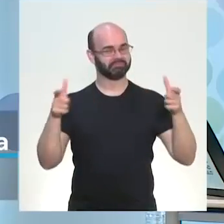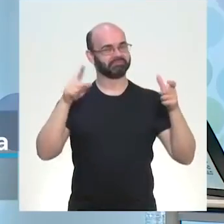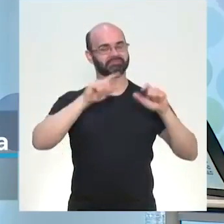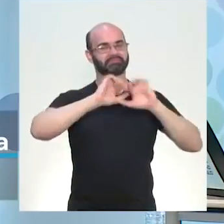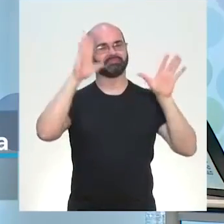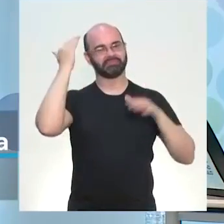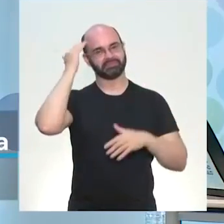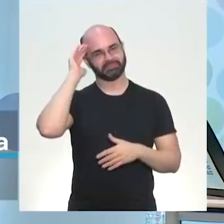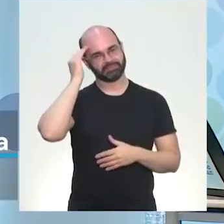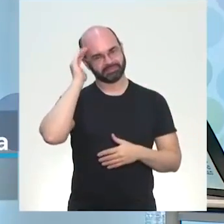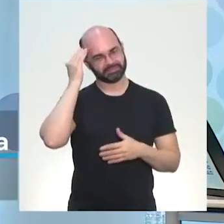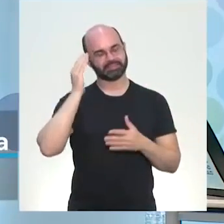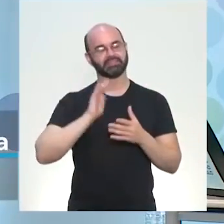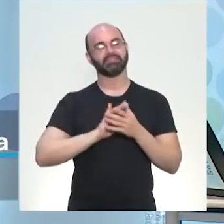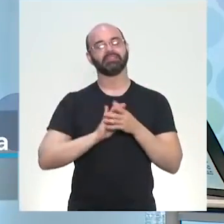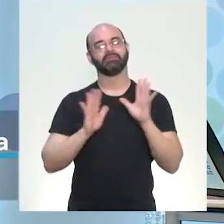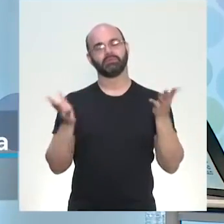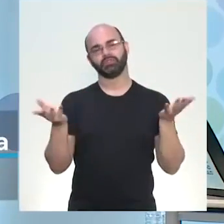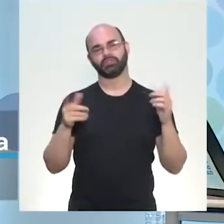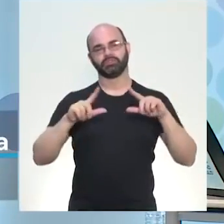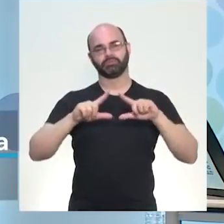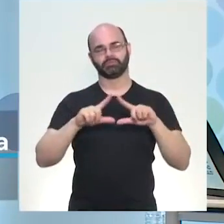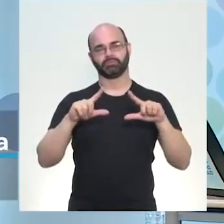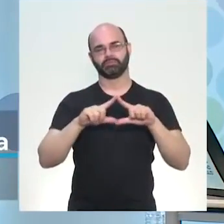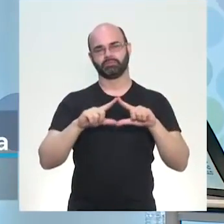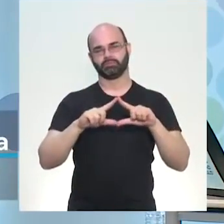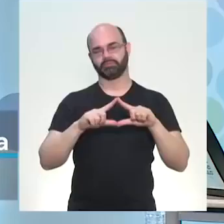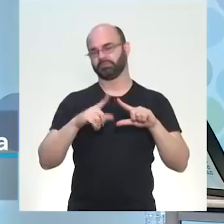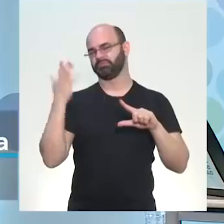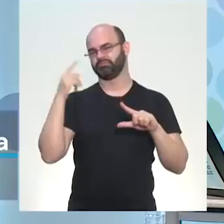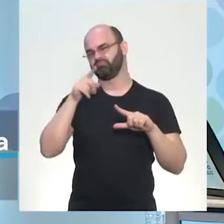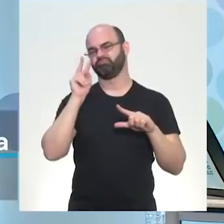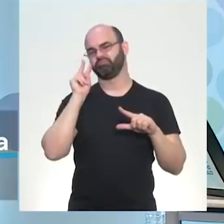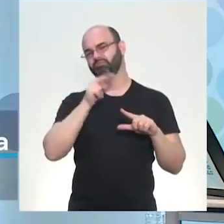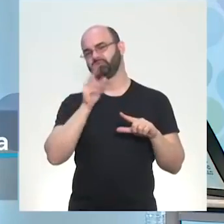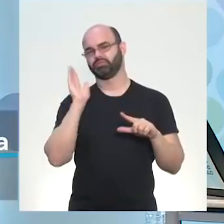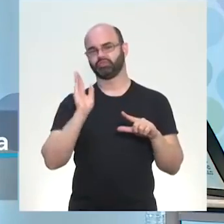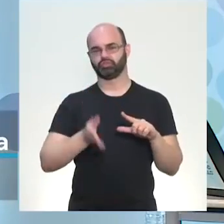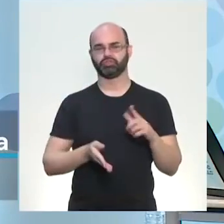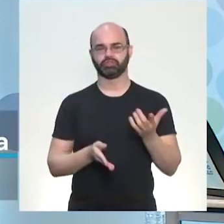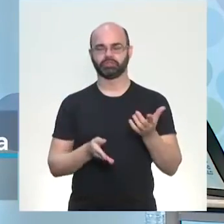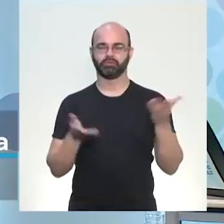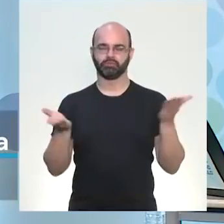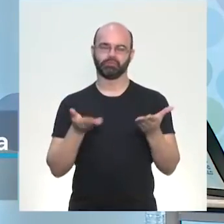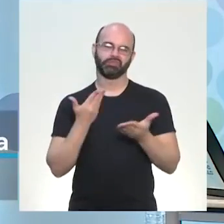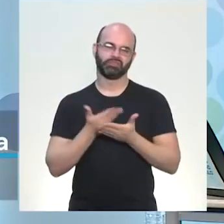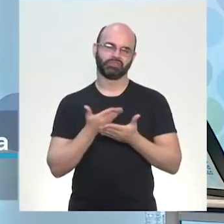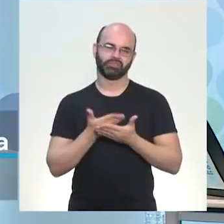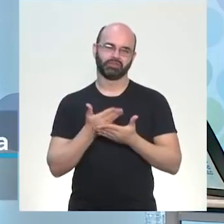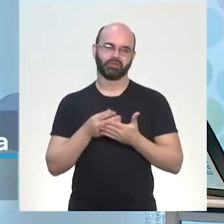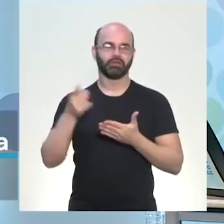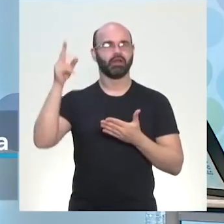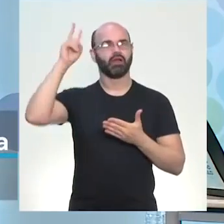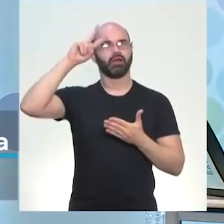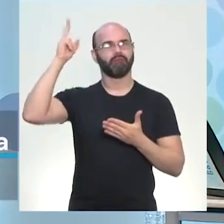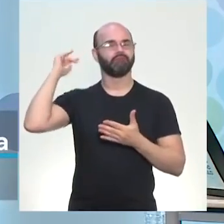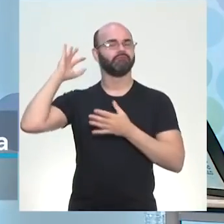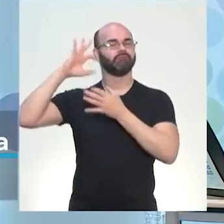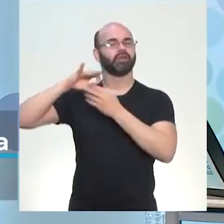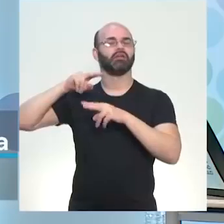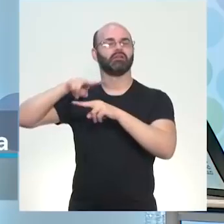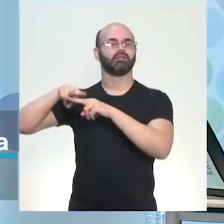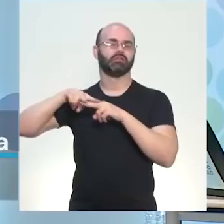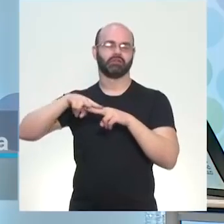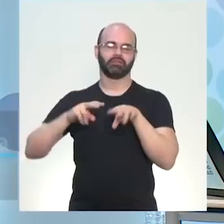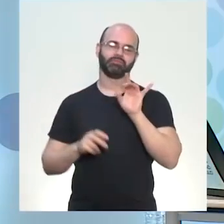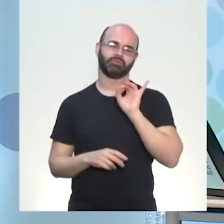Claro, hoje nós estamos aí trabalhando o triângulo que já foi trabalhado, aí vocês já viram. A ideia da aula de hoje era só relembrar essa ideia. Então, pode